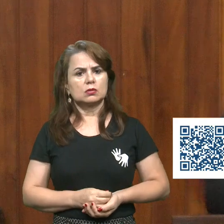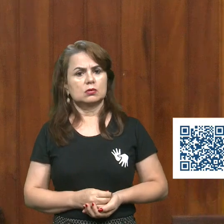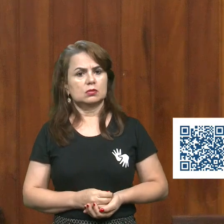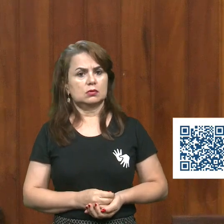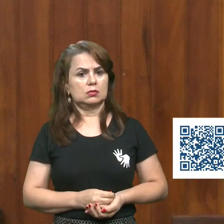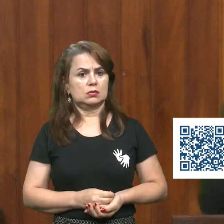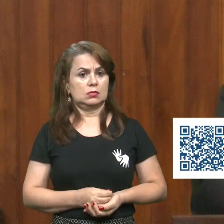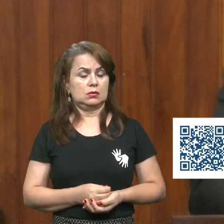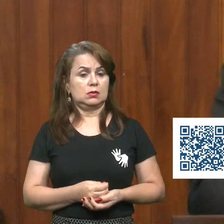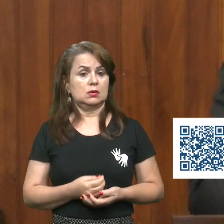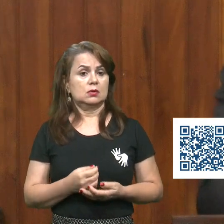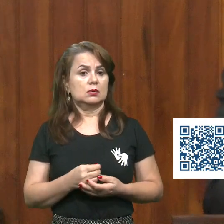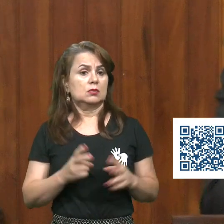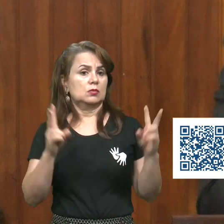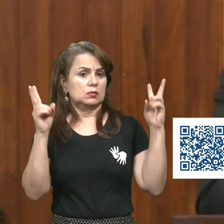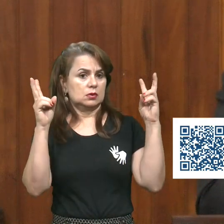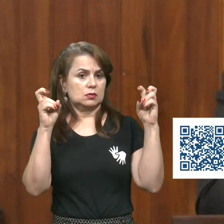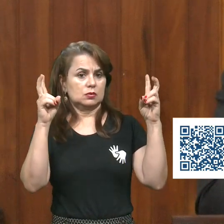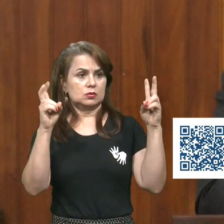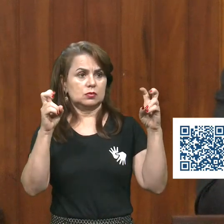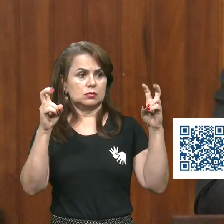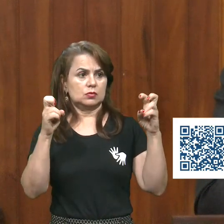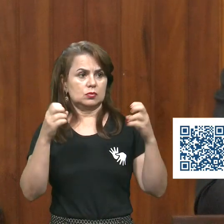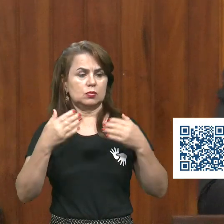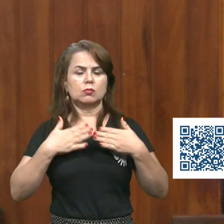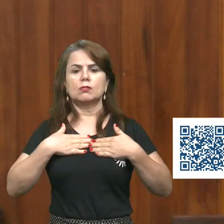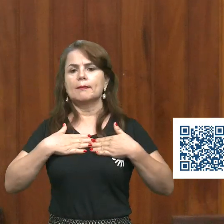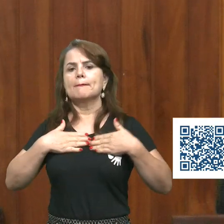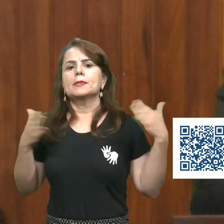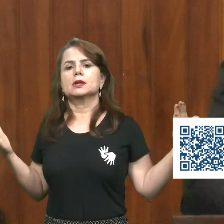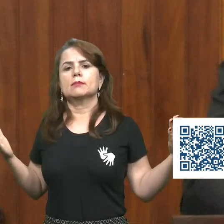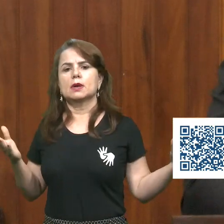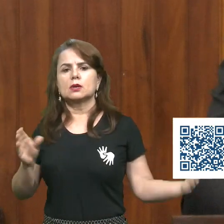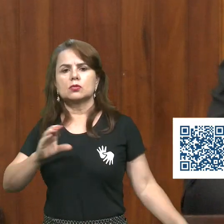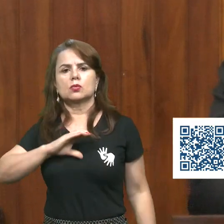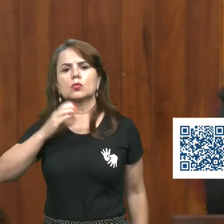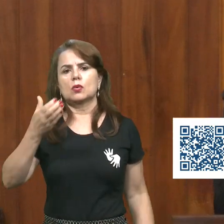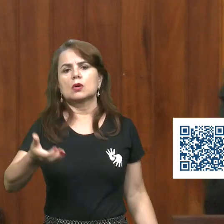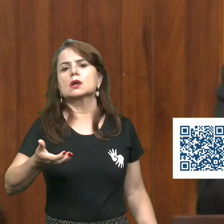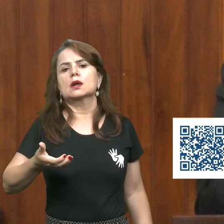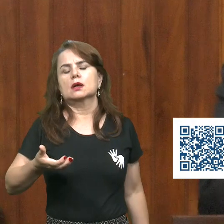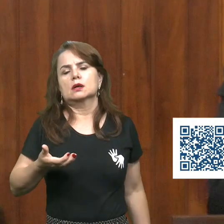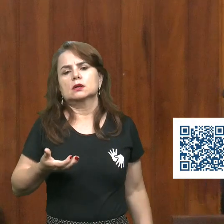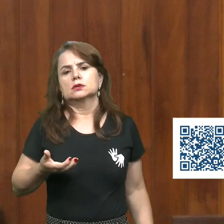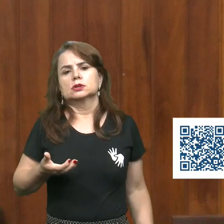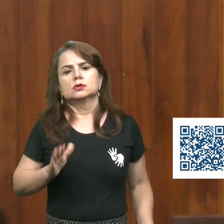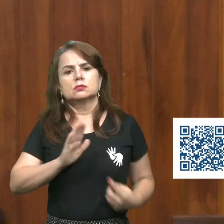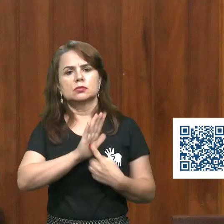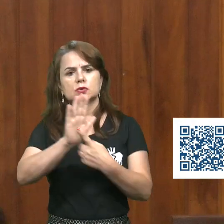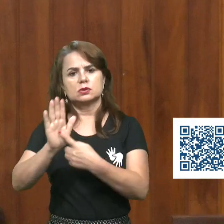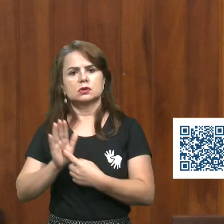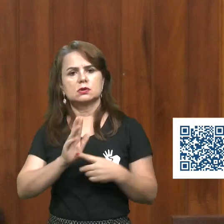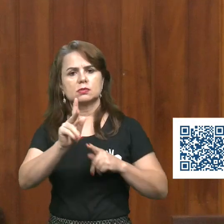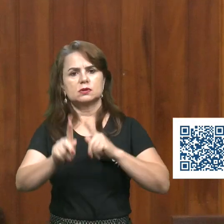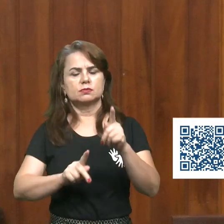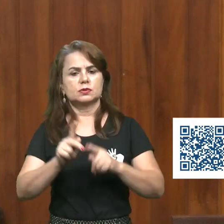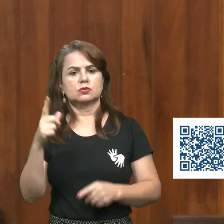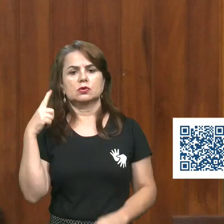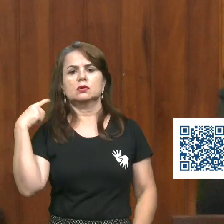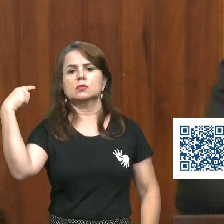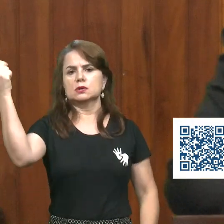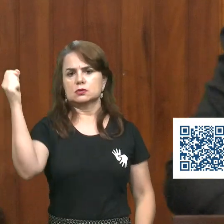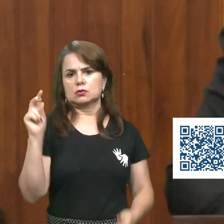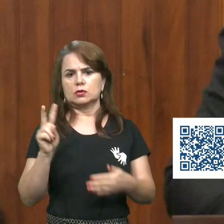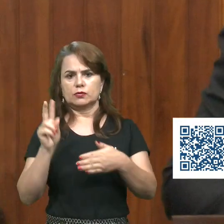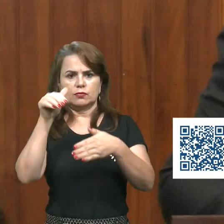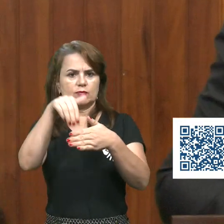Eu falo de peito aberto, diante da população de Marília, dos meus eleitores, das pessoas que passaram a me conhecer depois